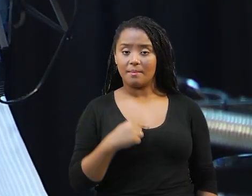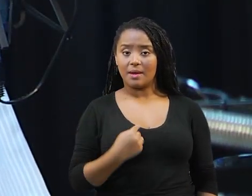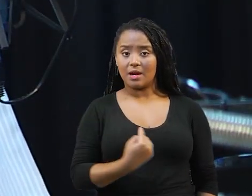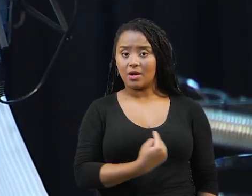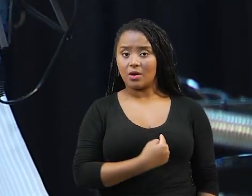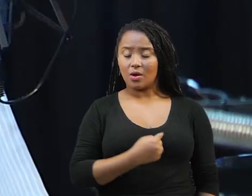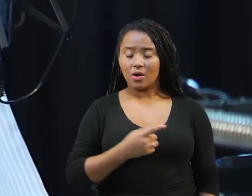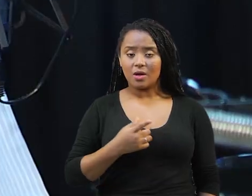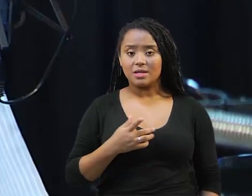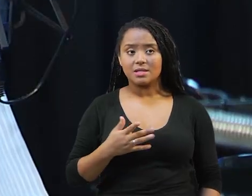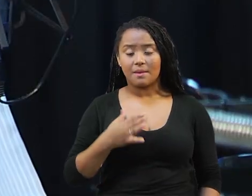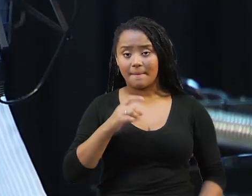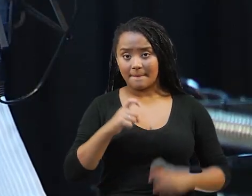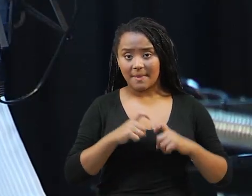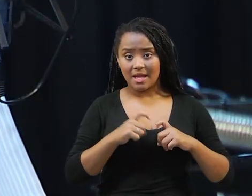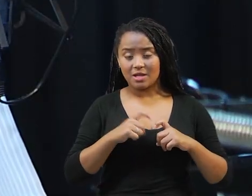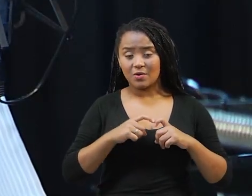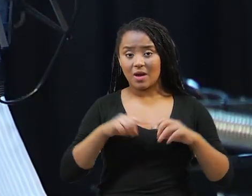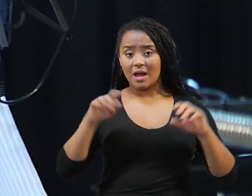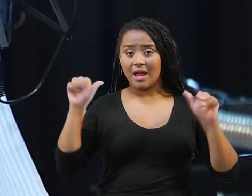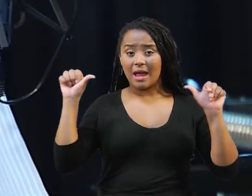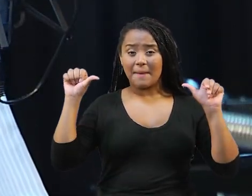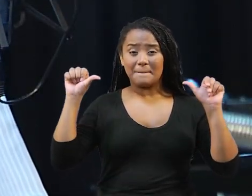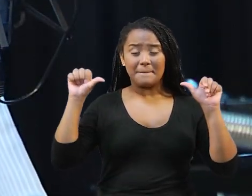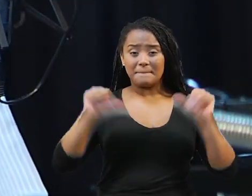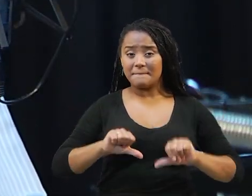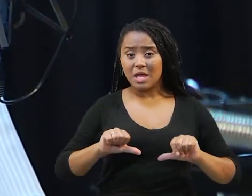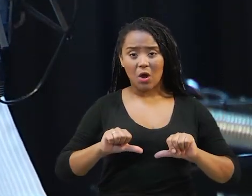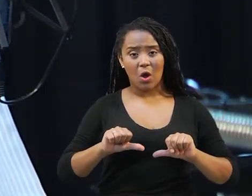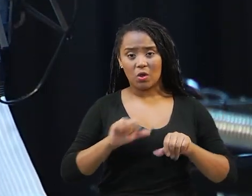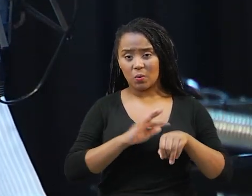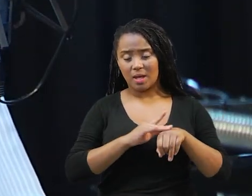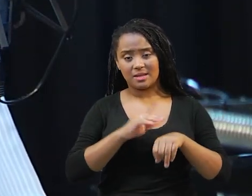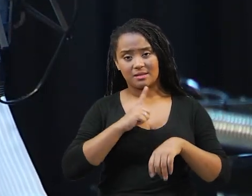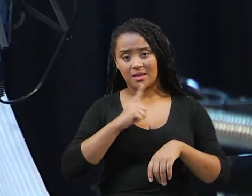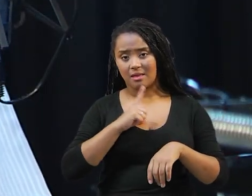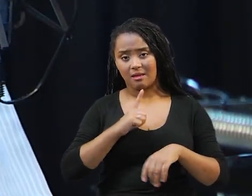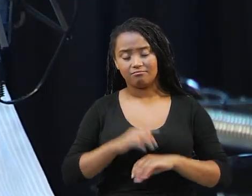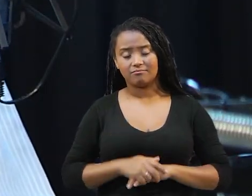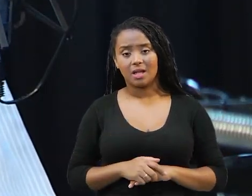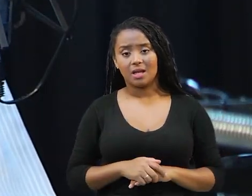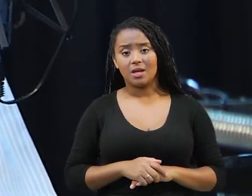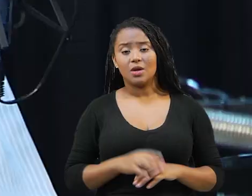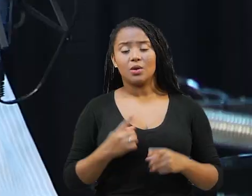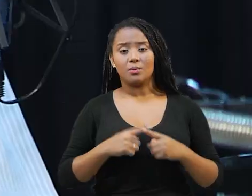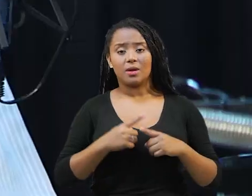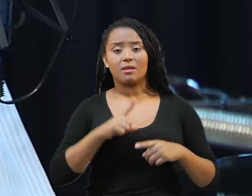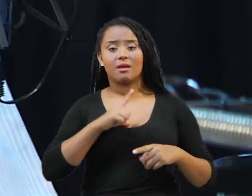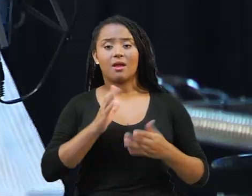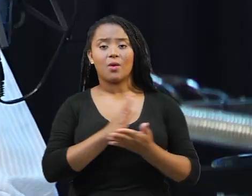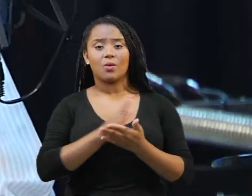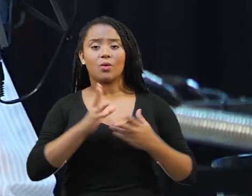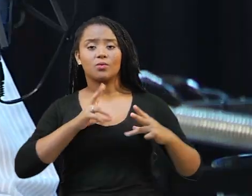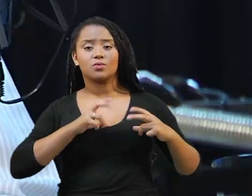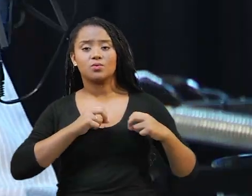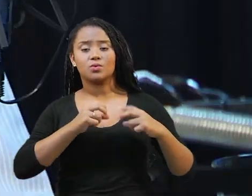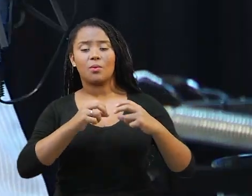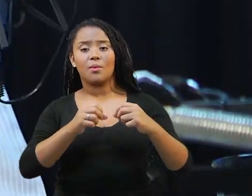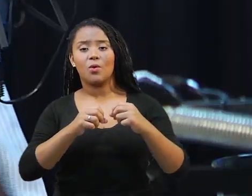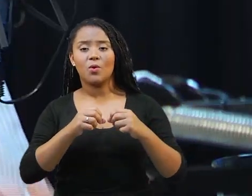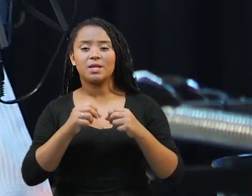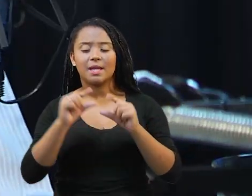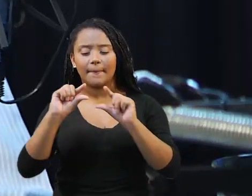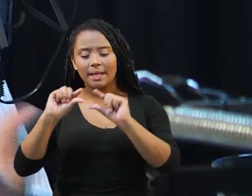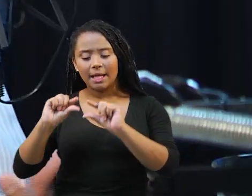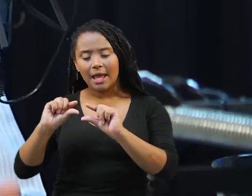para nós, é uma das piores doenças que existe, porque ele tem altíssima malignidade, né? Enquanto a gente fala aí de tumores que tem centímetros e a